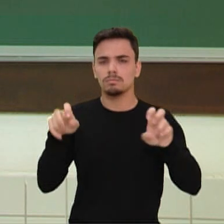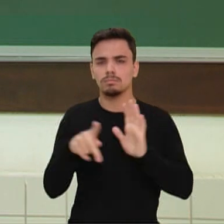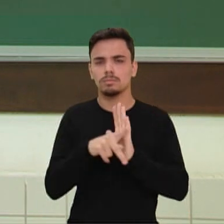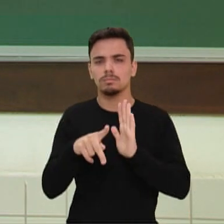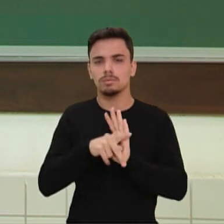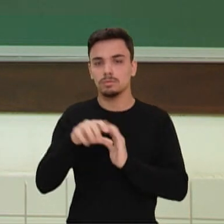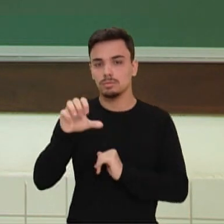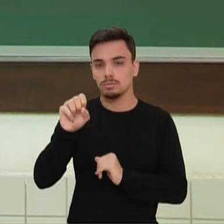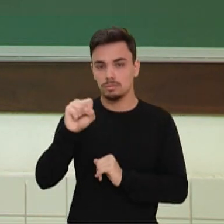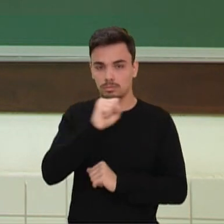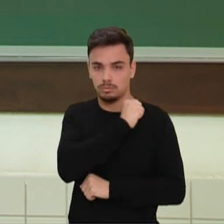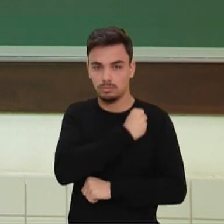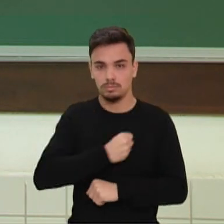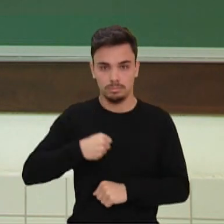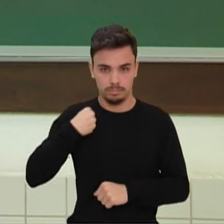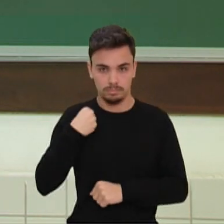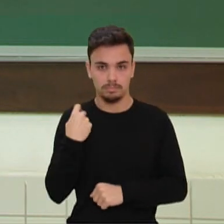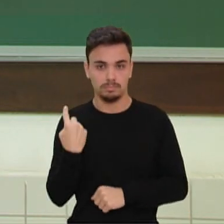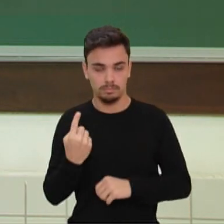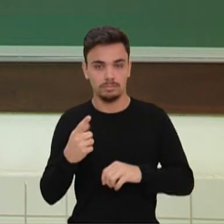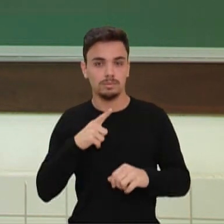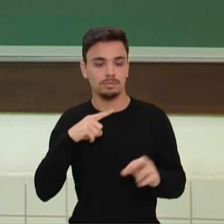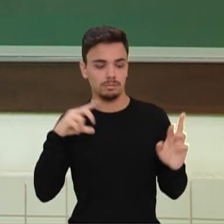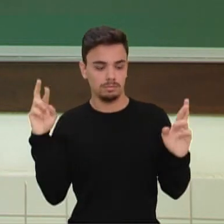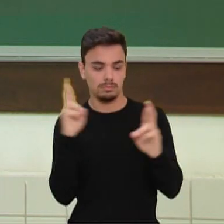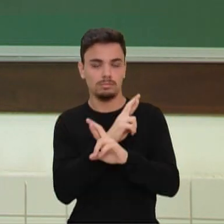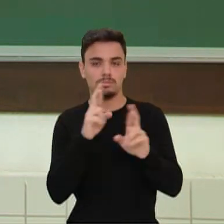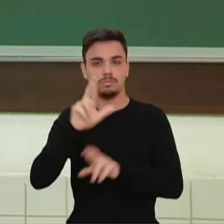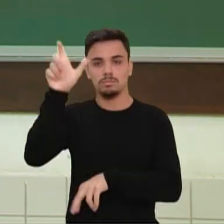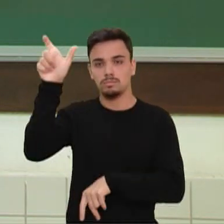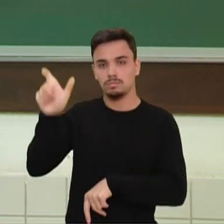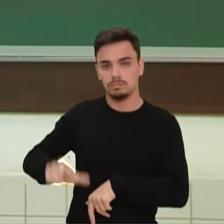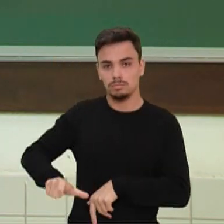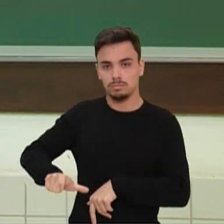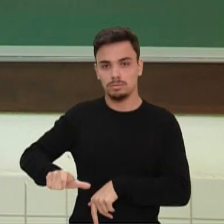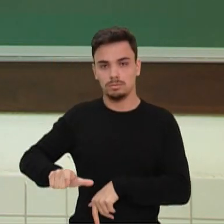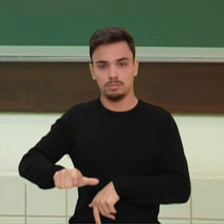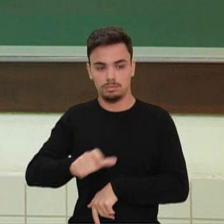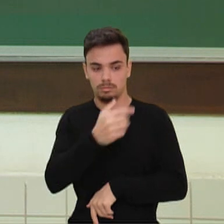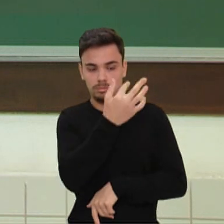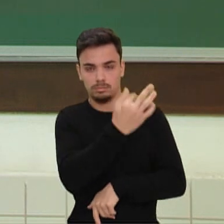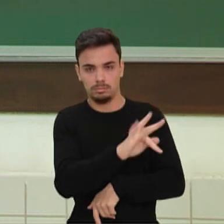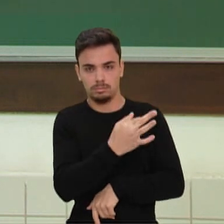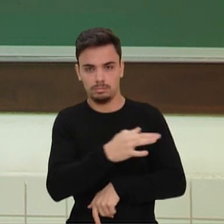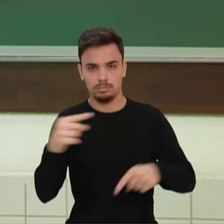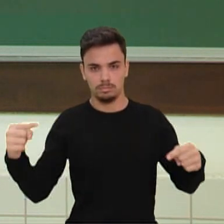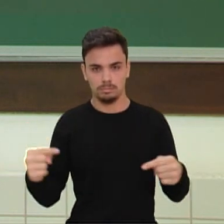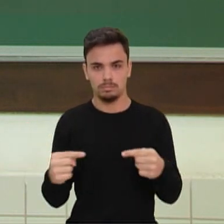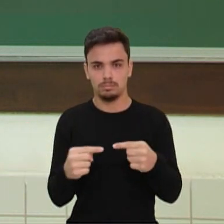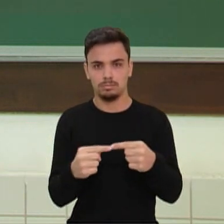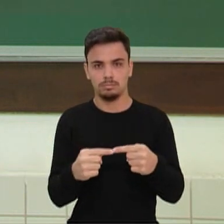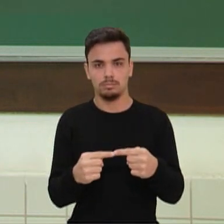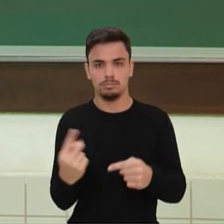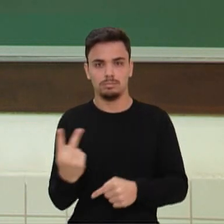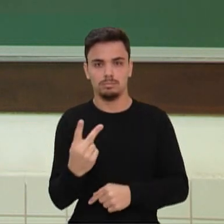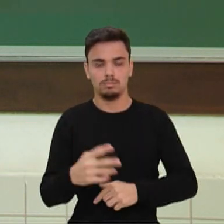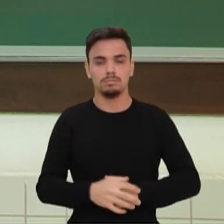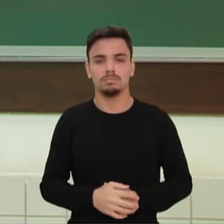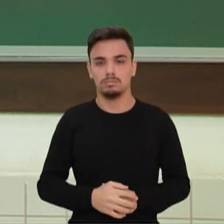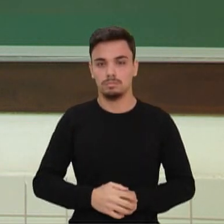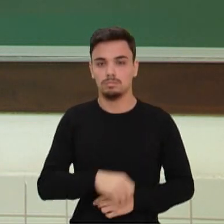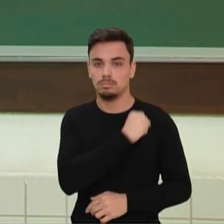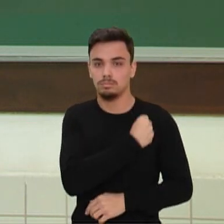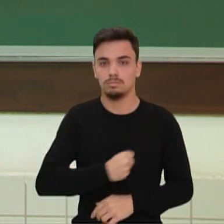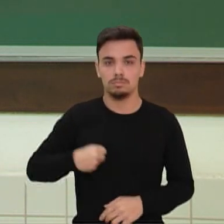uma relação da personagem Sócrates com a dor. Então, o Sócrates